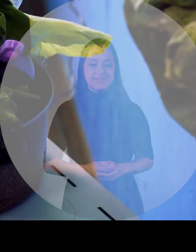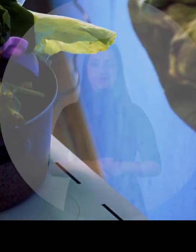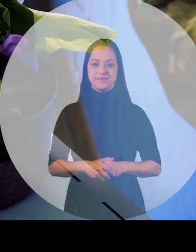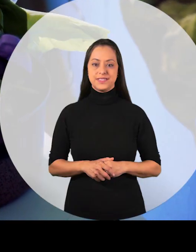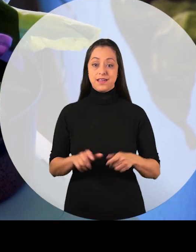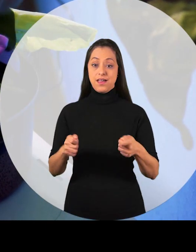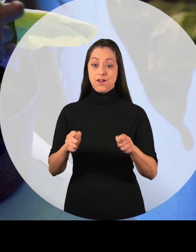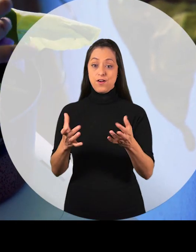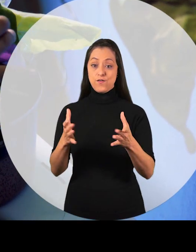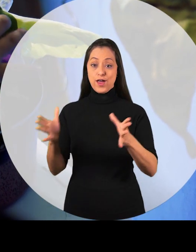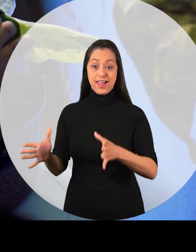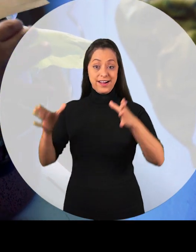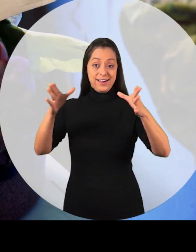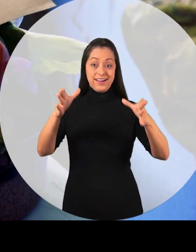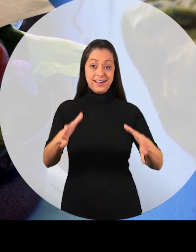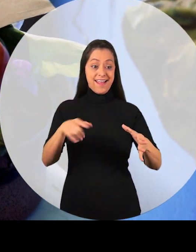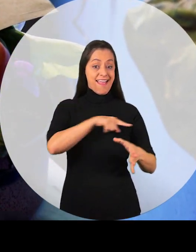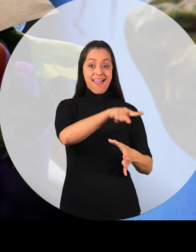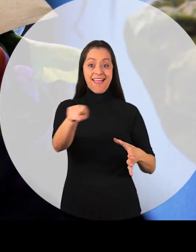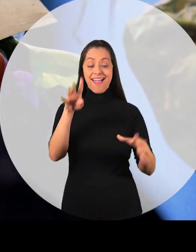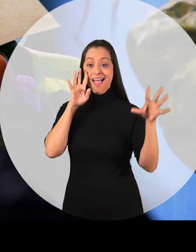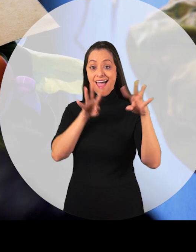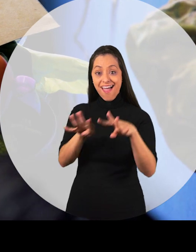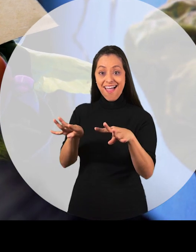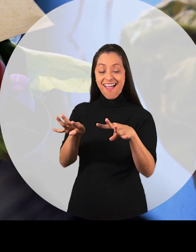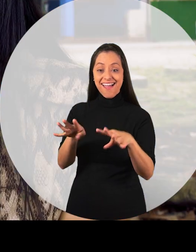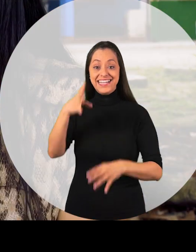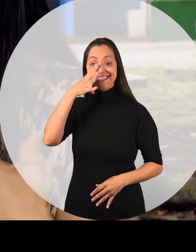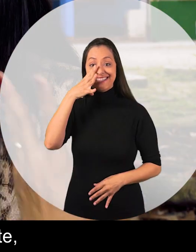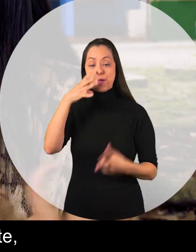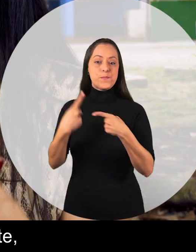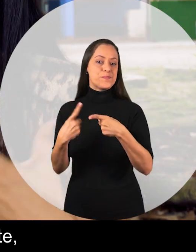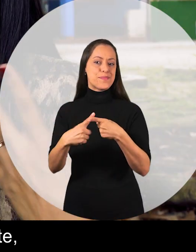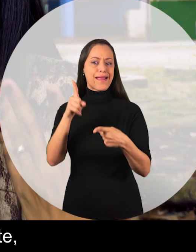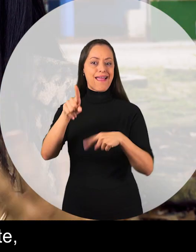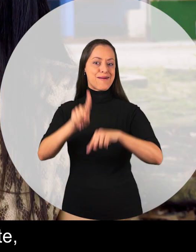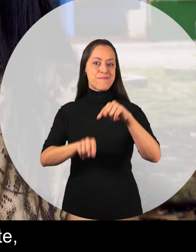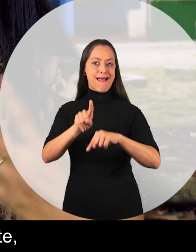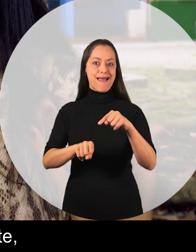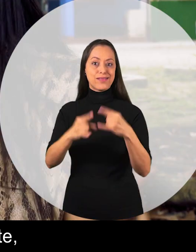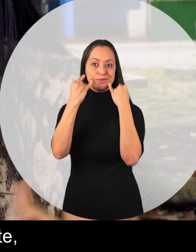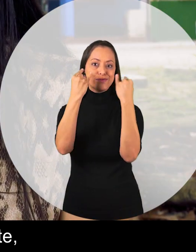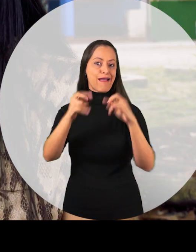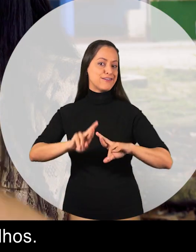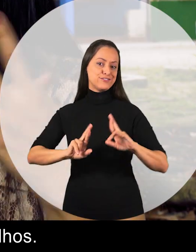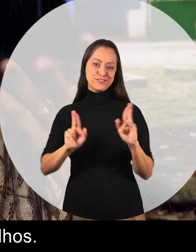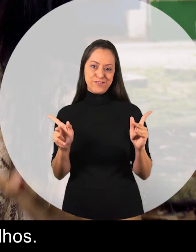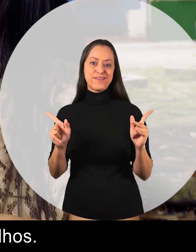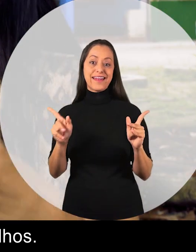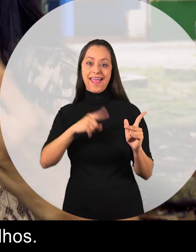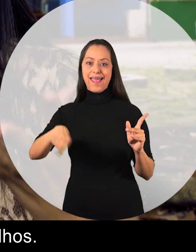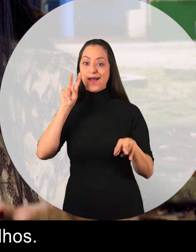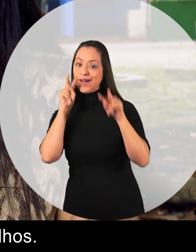Sabiana. Quando eu cheguei com o fogão, eles ficaram encantados, né? Porque é um material que é diferente, que